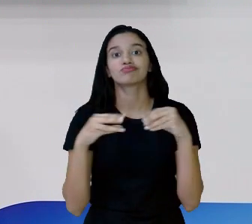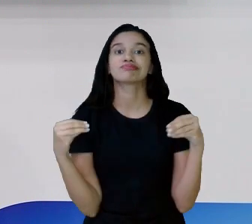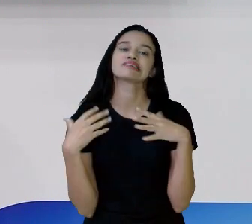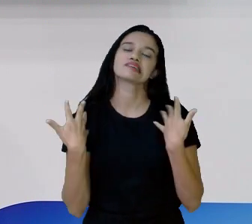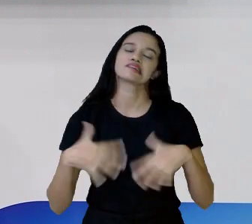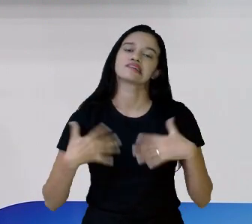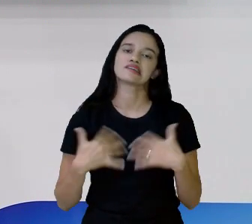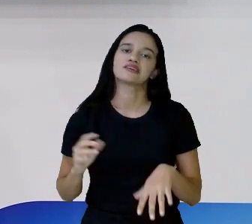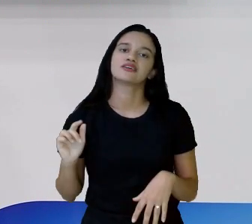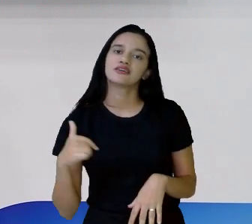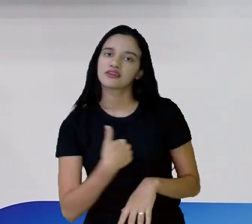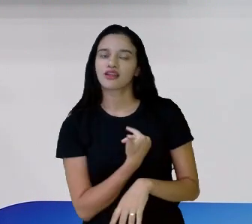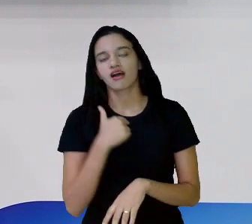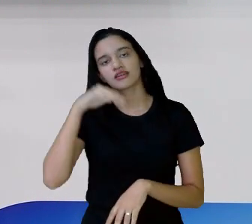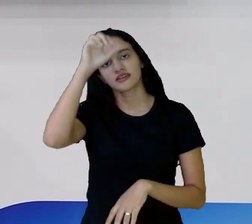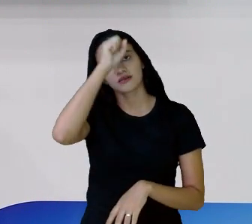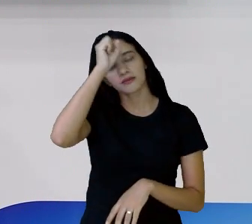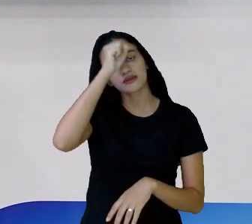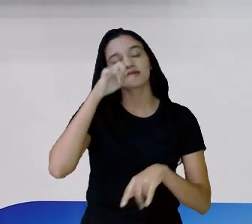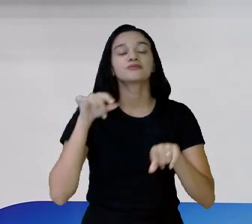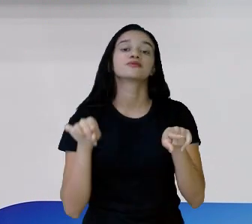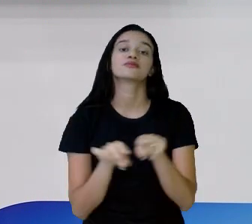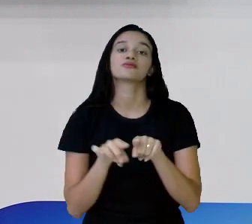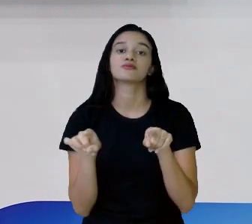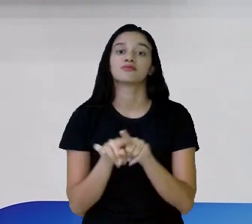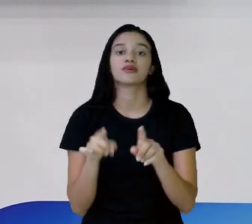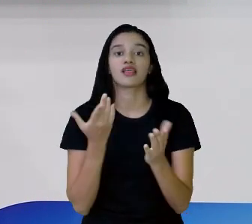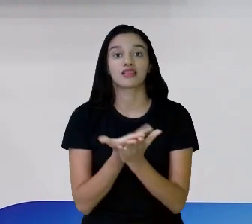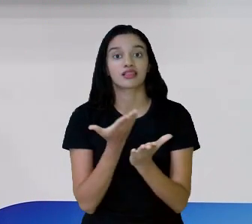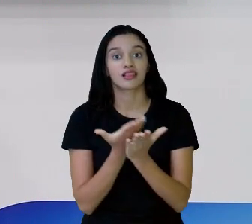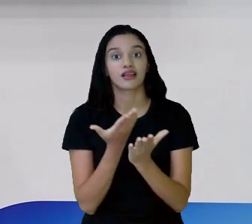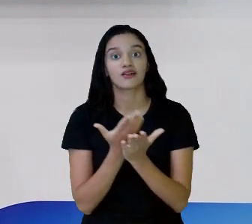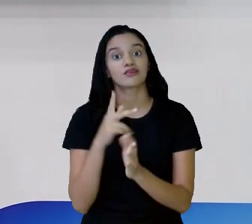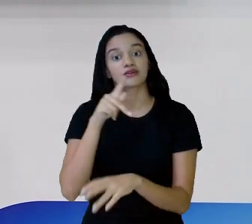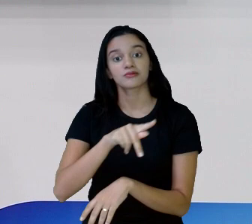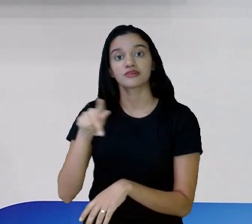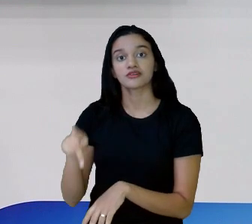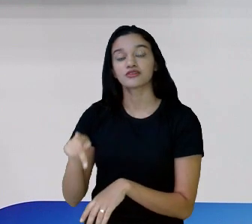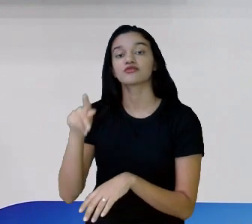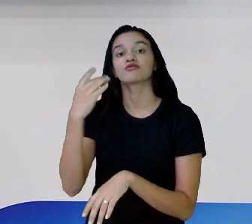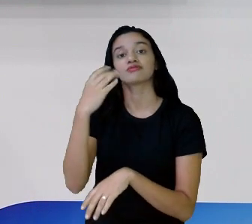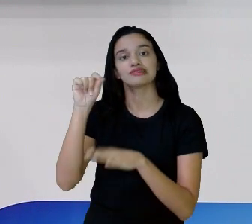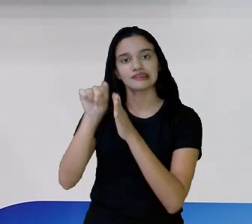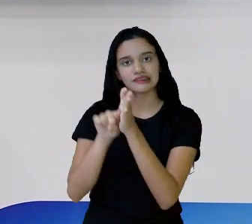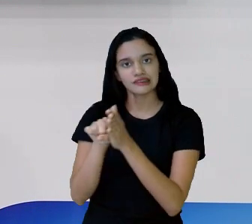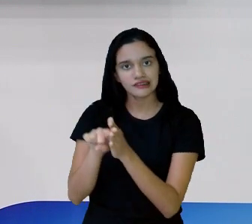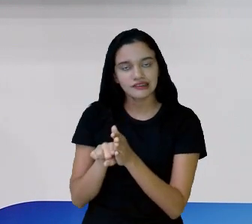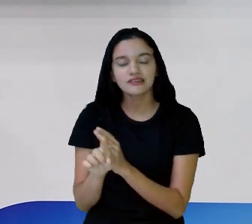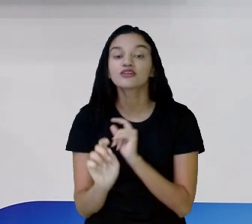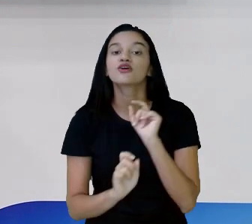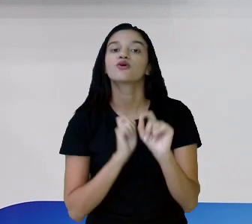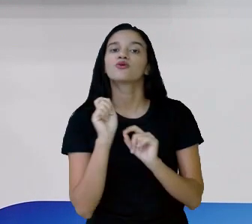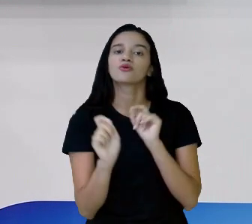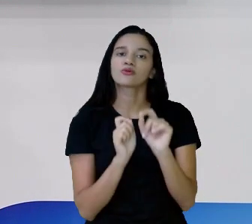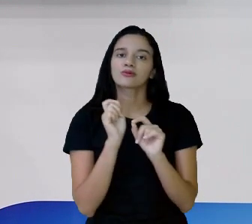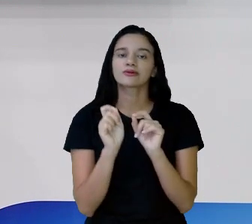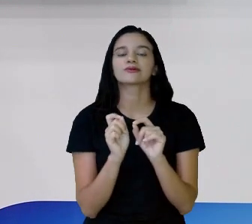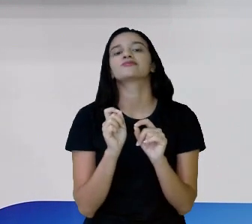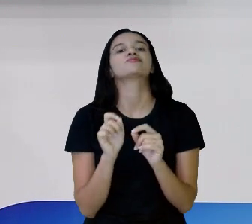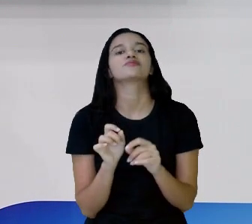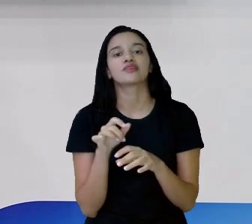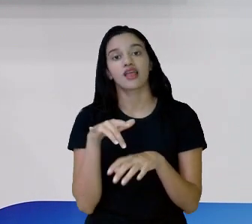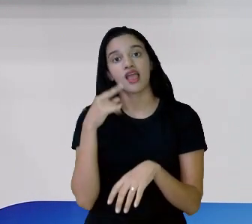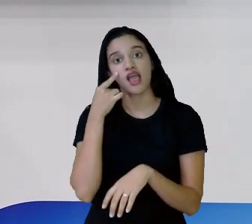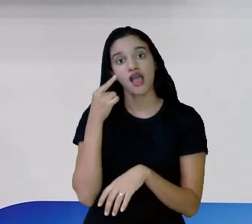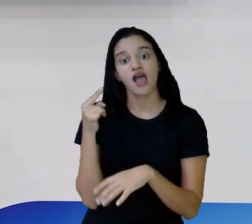extinção. E nós aprendemos também na aula da professora Sandra em ciências que extinção